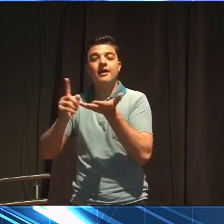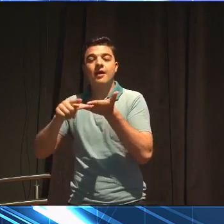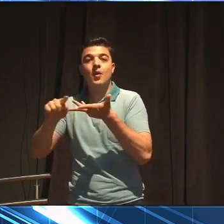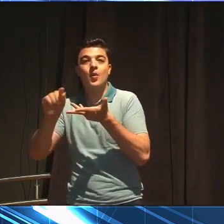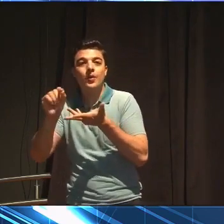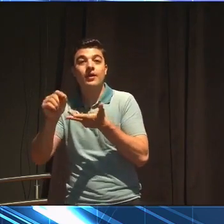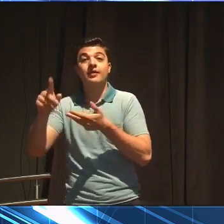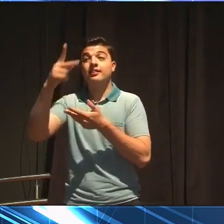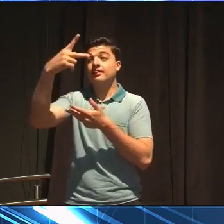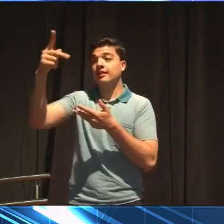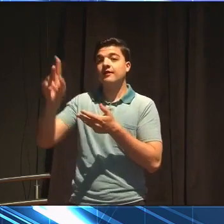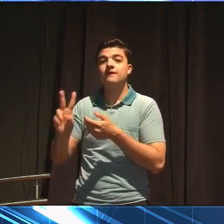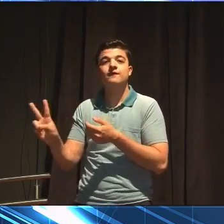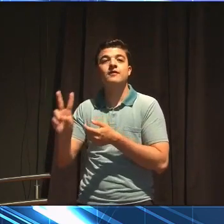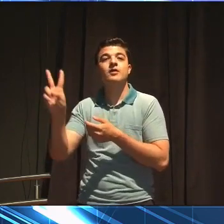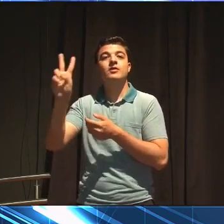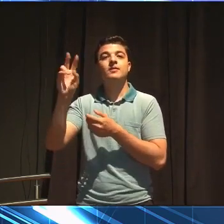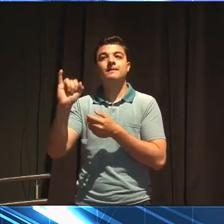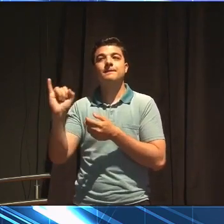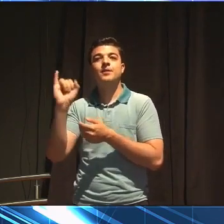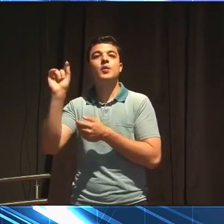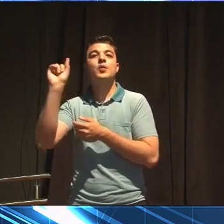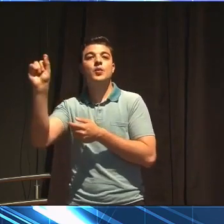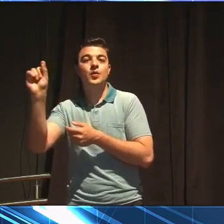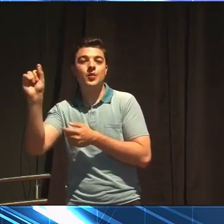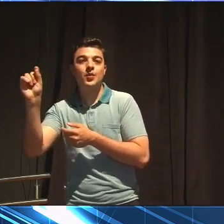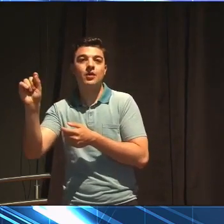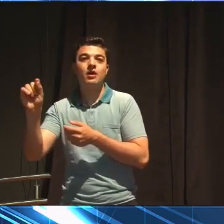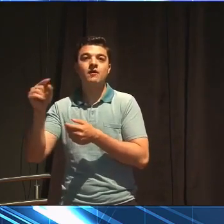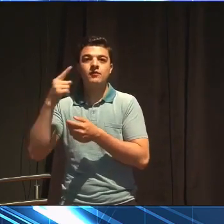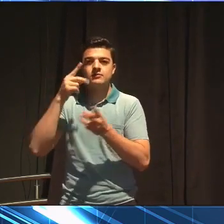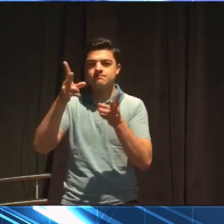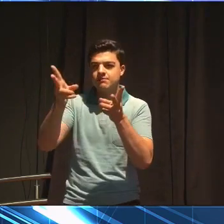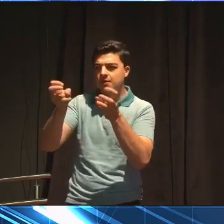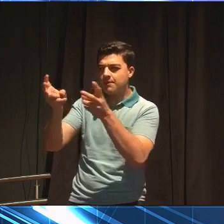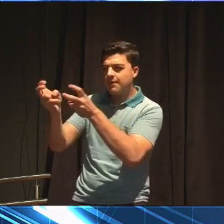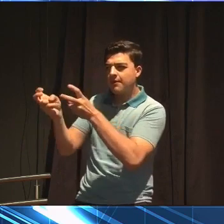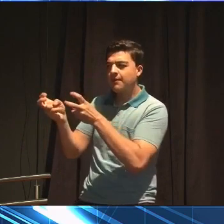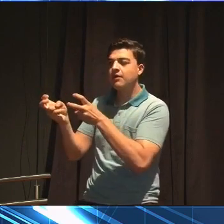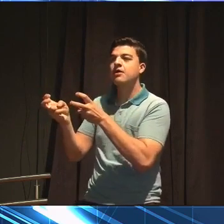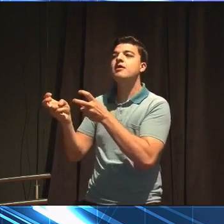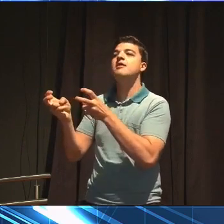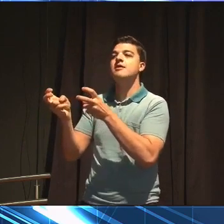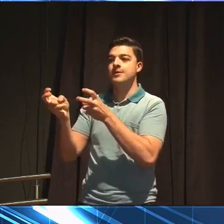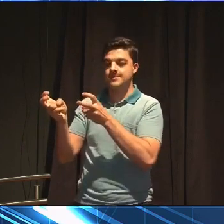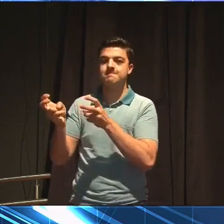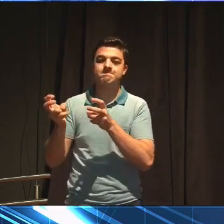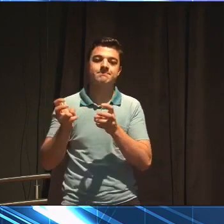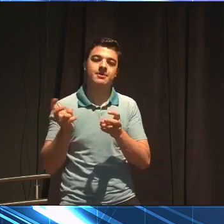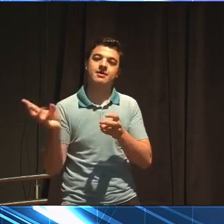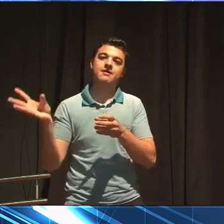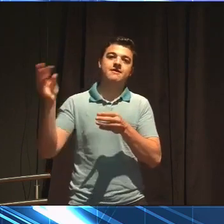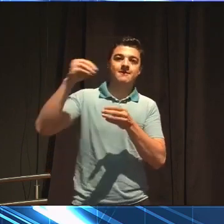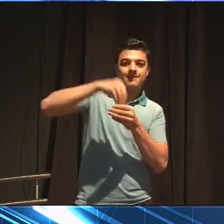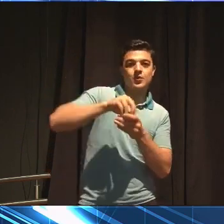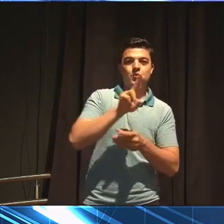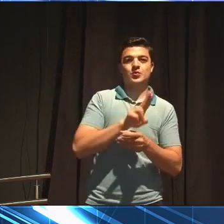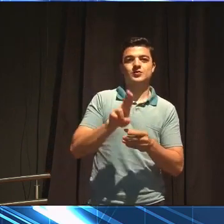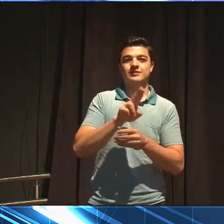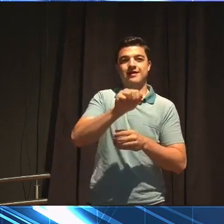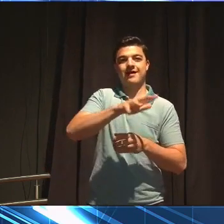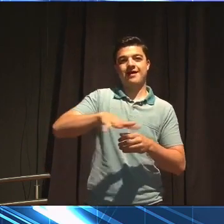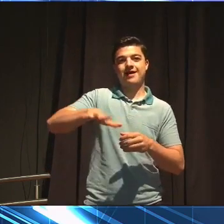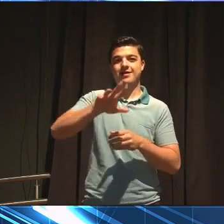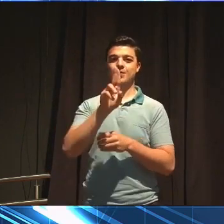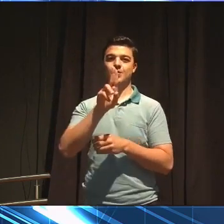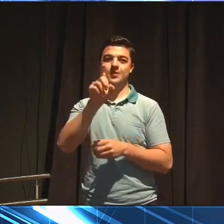uma criatividade aplicada para a área de UX Design. Mas isso não significa que nós não podemos desafiar as